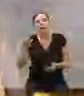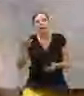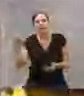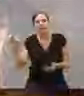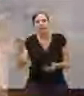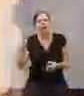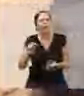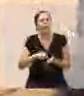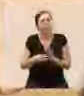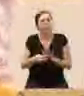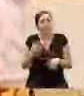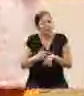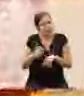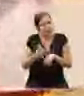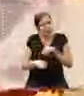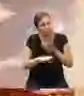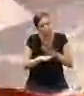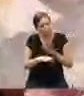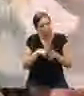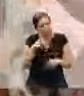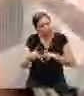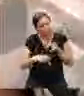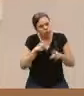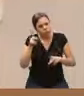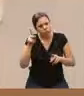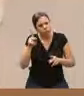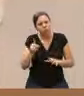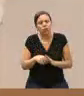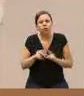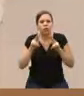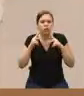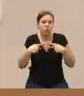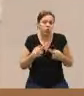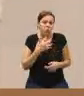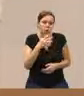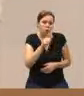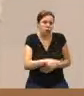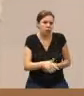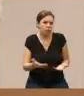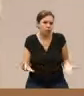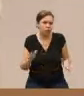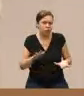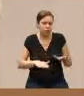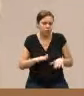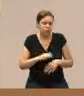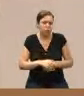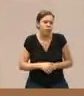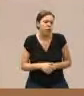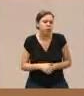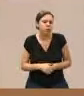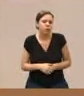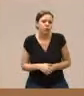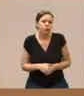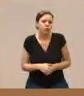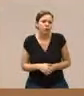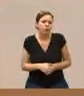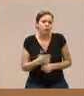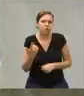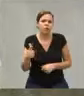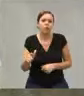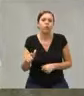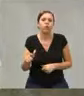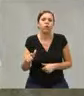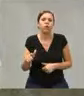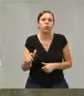fraternidade é pôr em prática o exercício de ajudar aquele que você nem conhece, né? Muitas vezes do outro lado